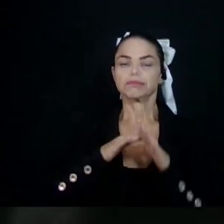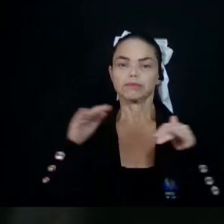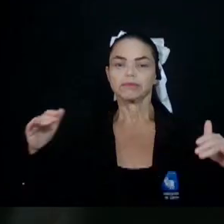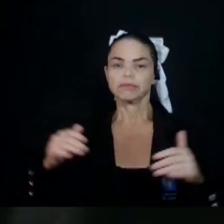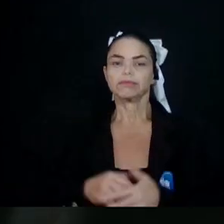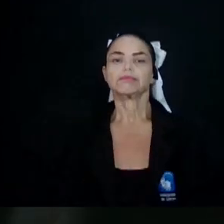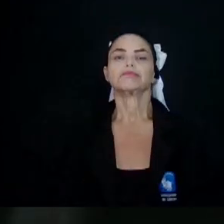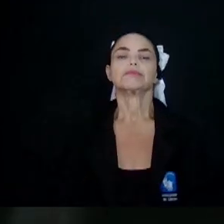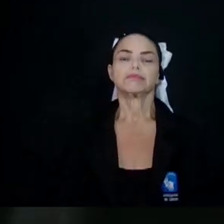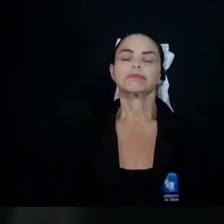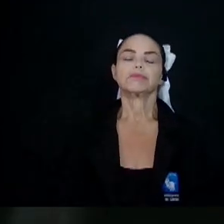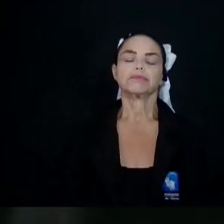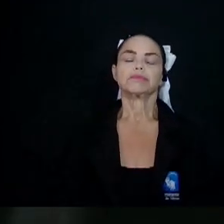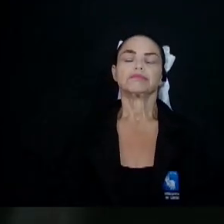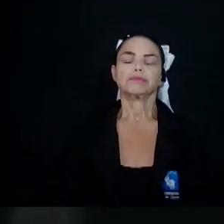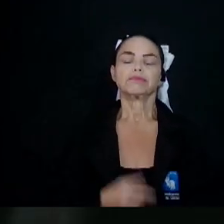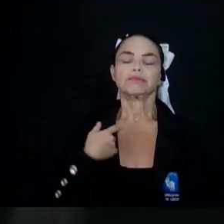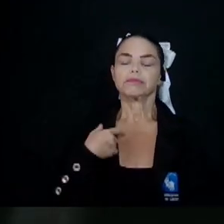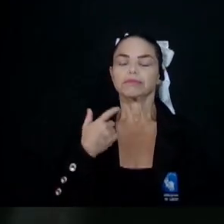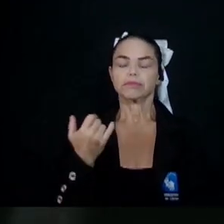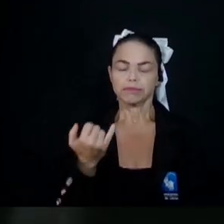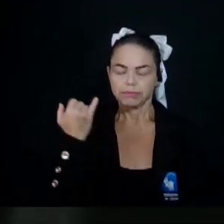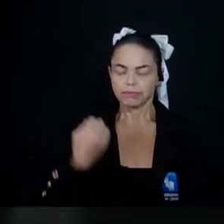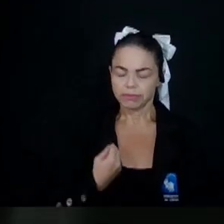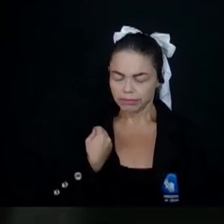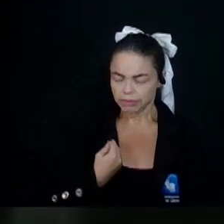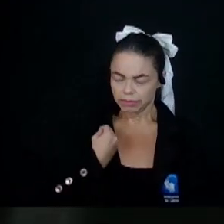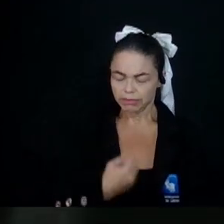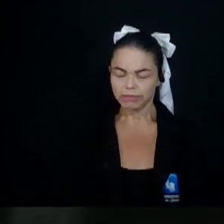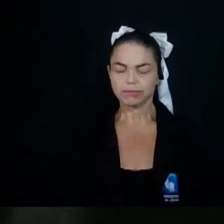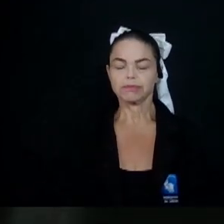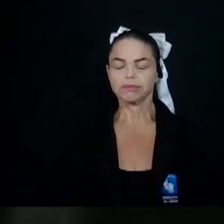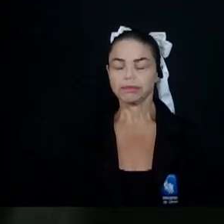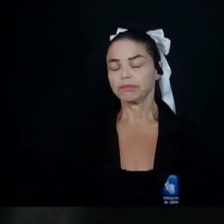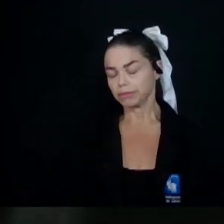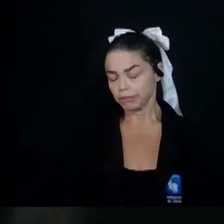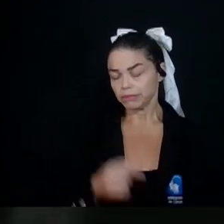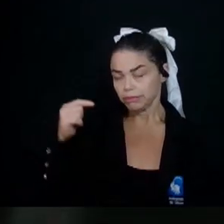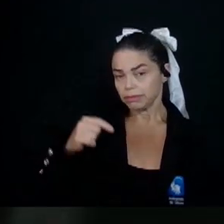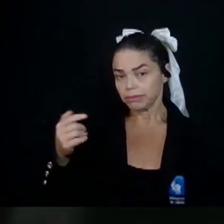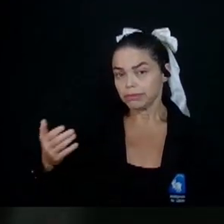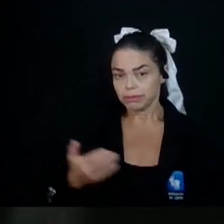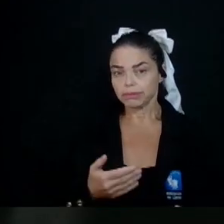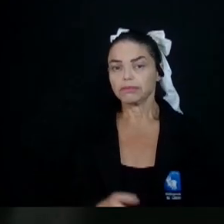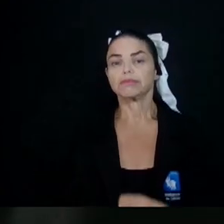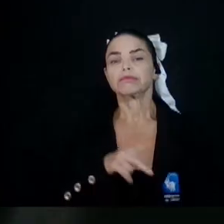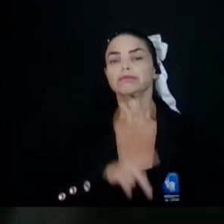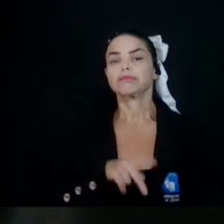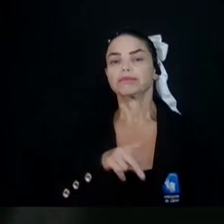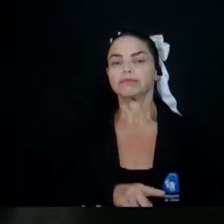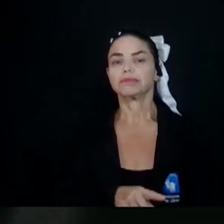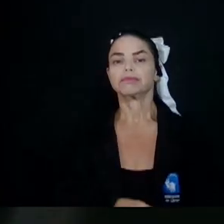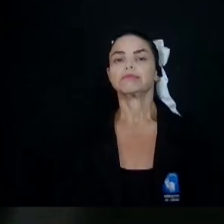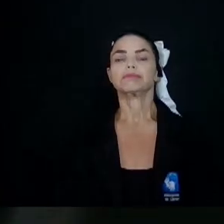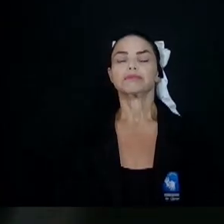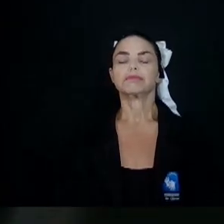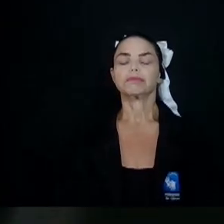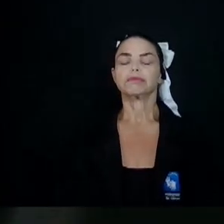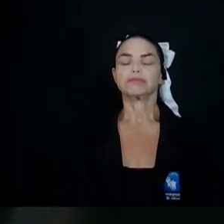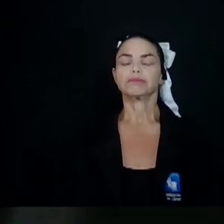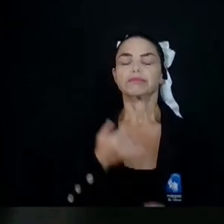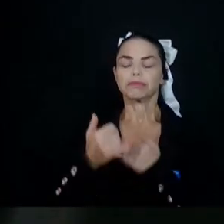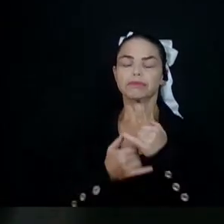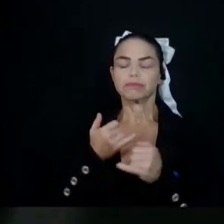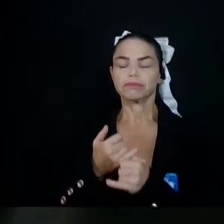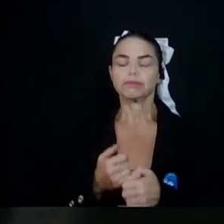nossos adolescentes, que é viver a vida aqui, agora, real, né? Sair do digital e vir com os pezinhos